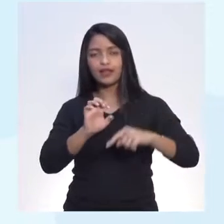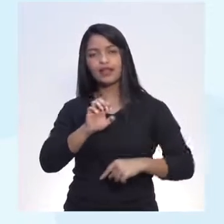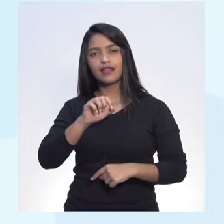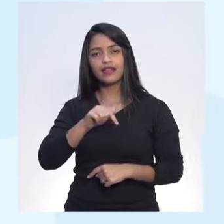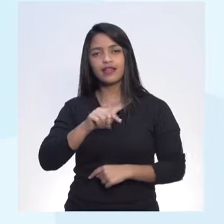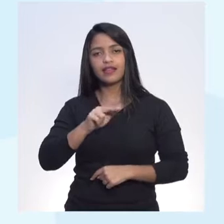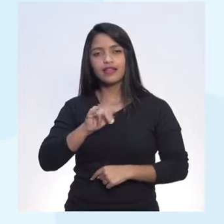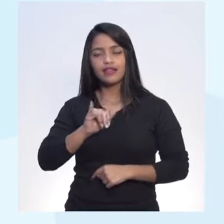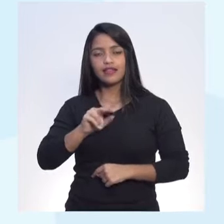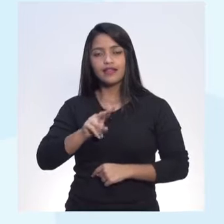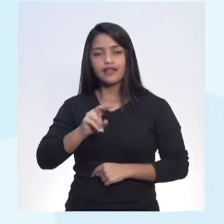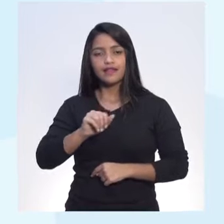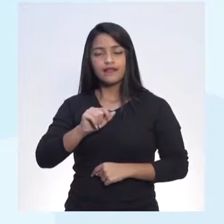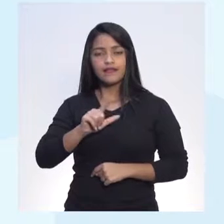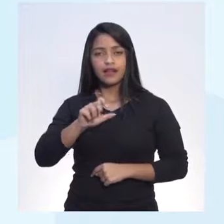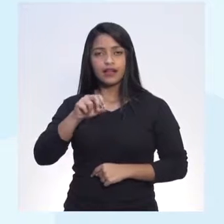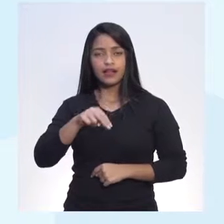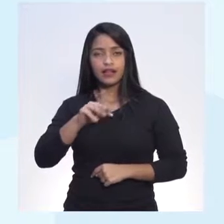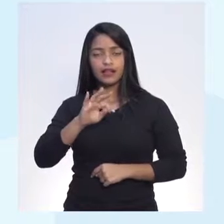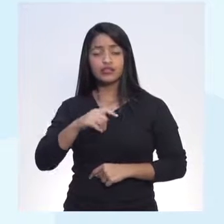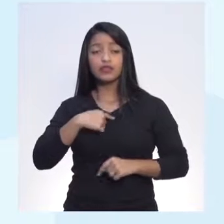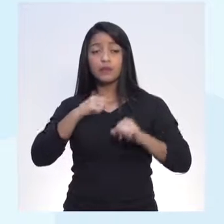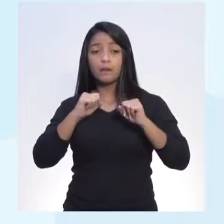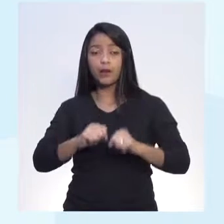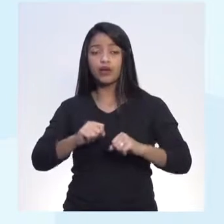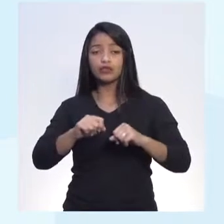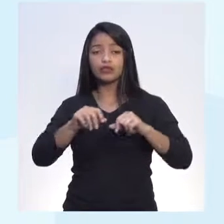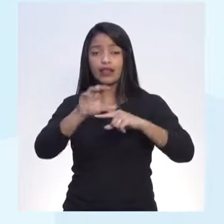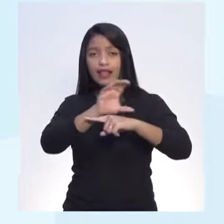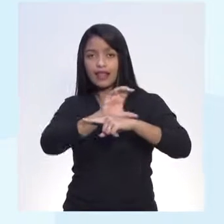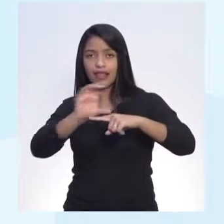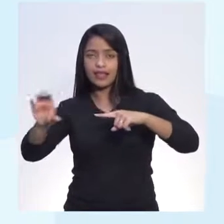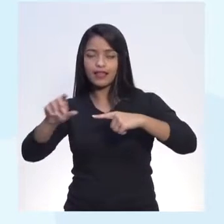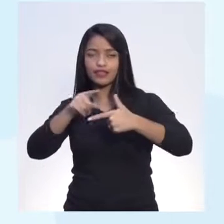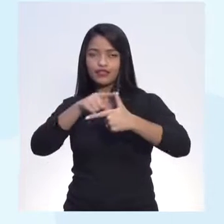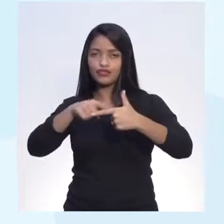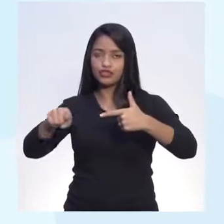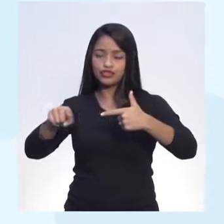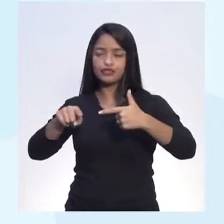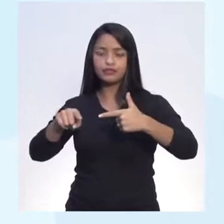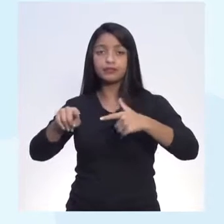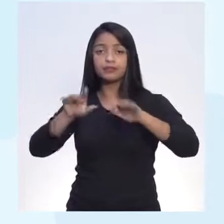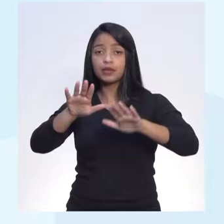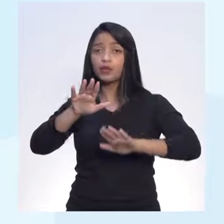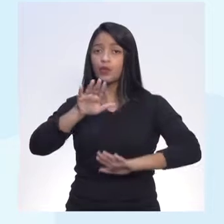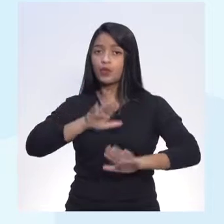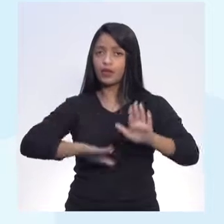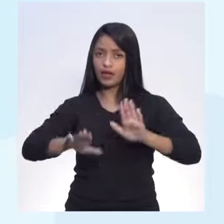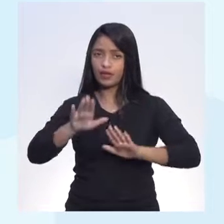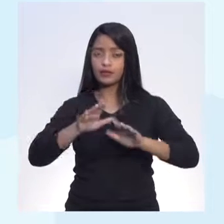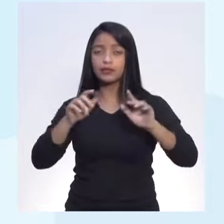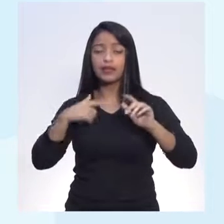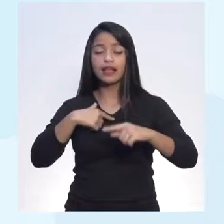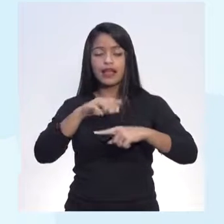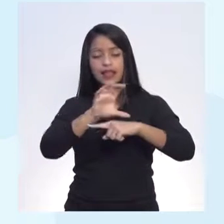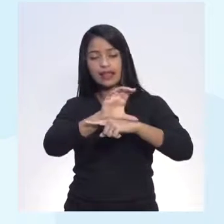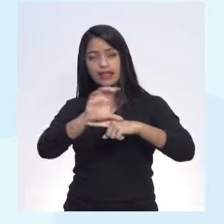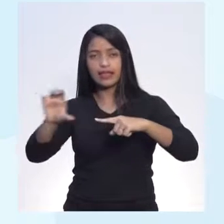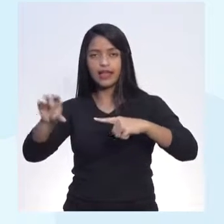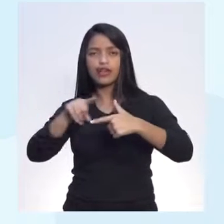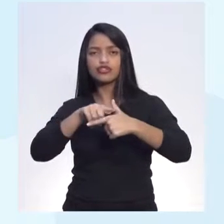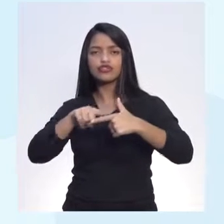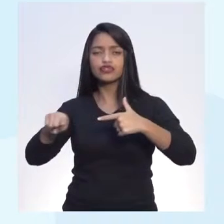linha. Lembrando, toma cuidado, por favor, eu estou frisando bastante isso. Eu só posso dividir na questão da linha aí